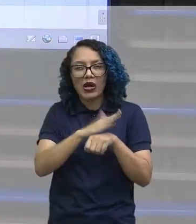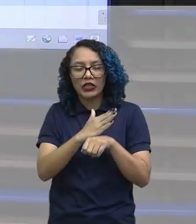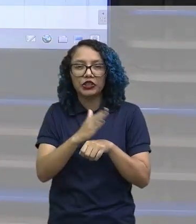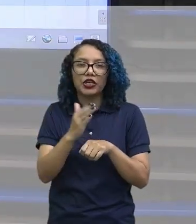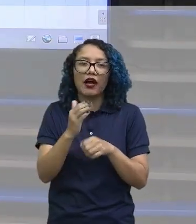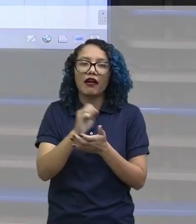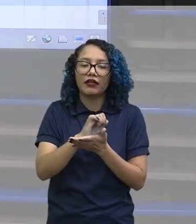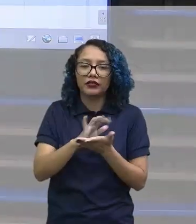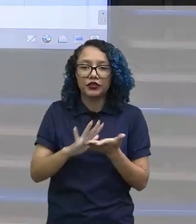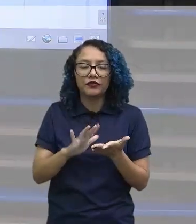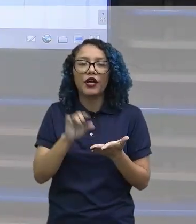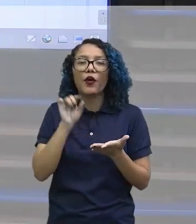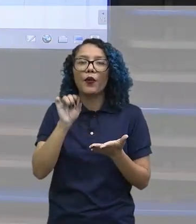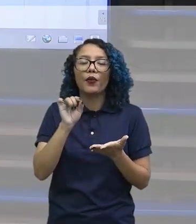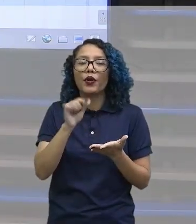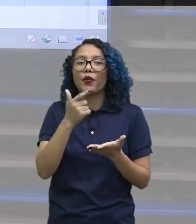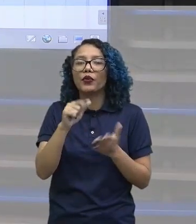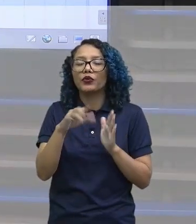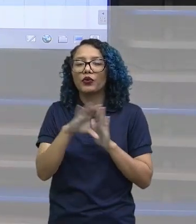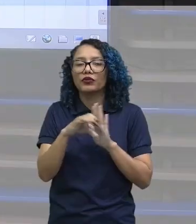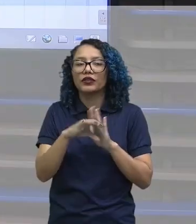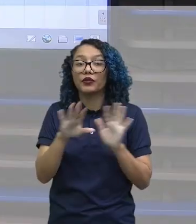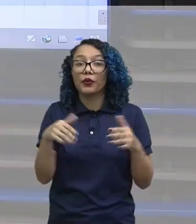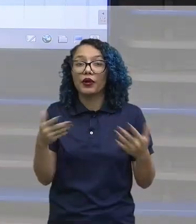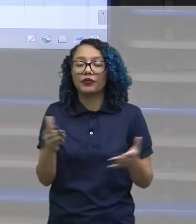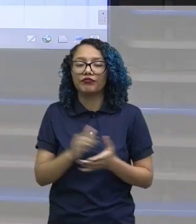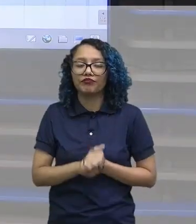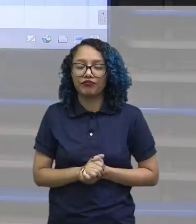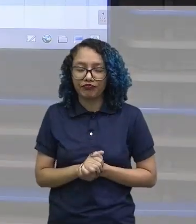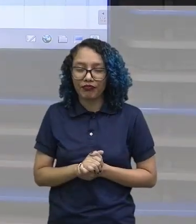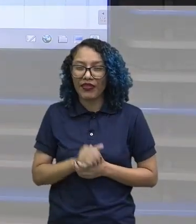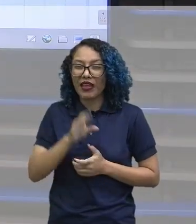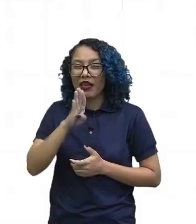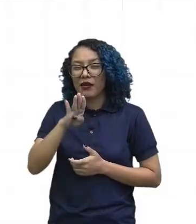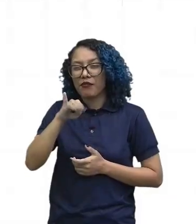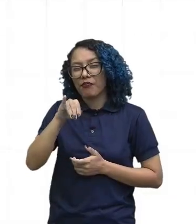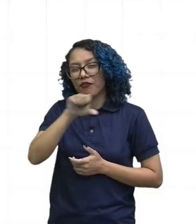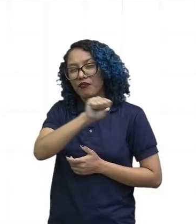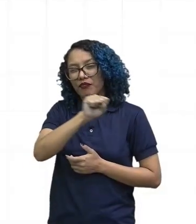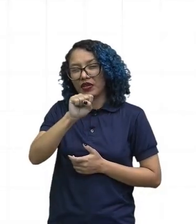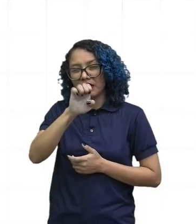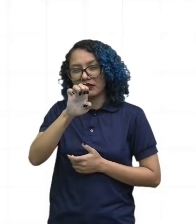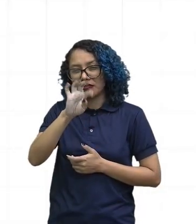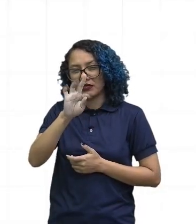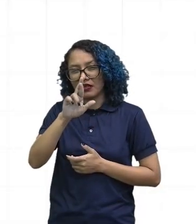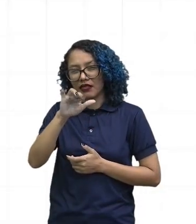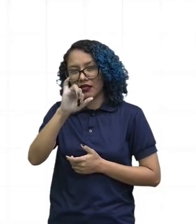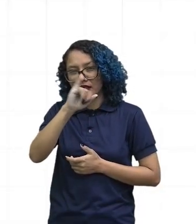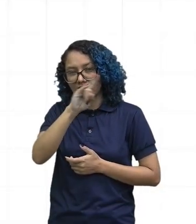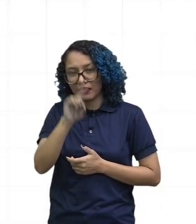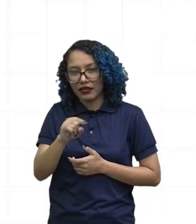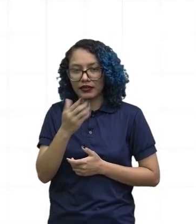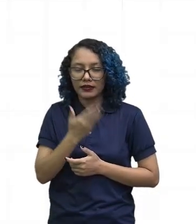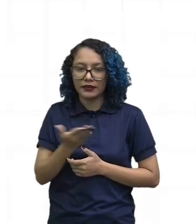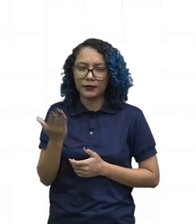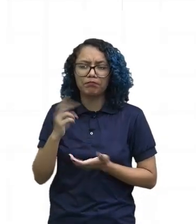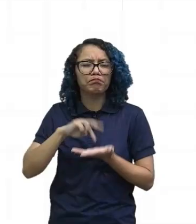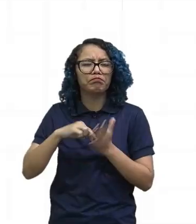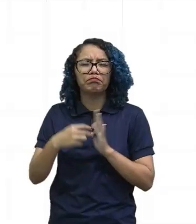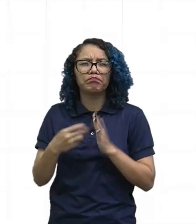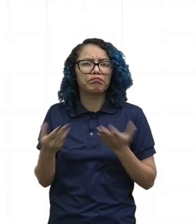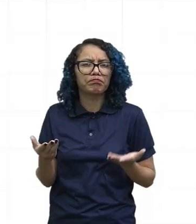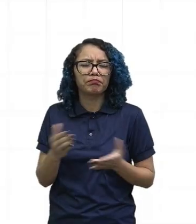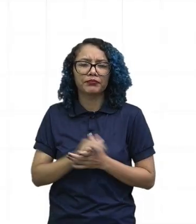é justamente um outro conceito muito importante, que é o que nós chamamos de bissetriz. Gente, comigo. O que é, então,